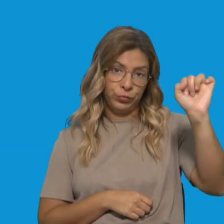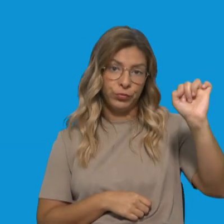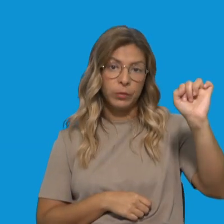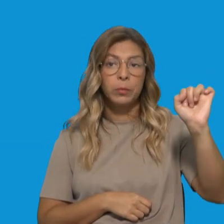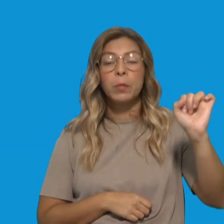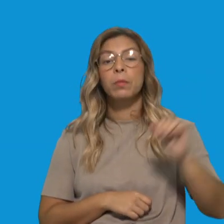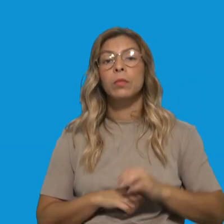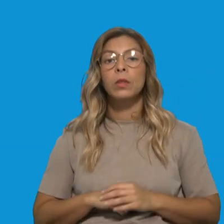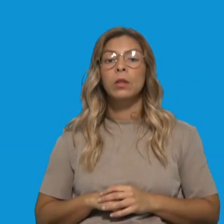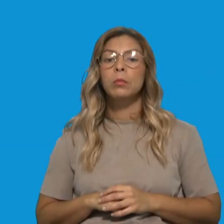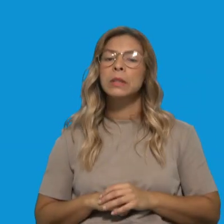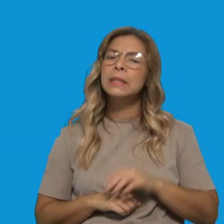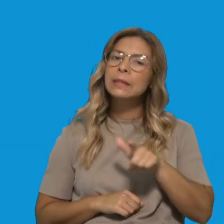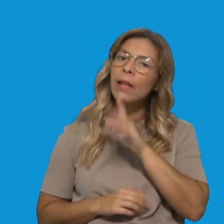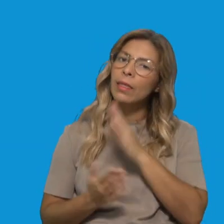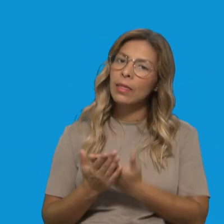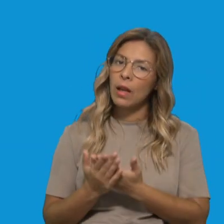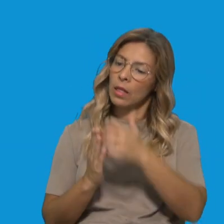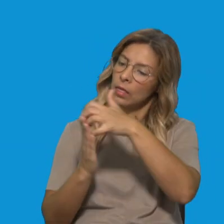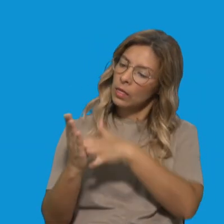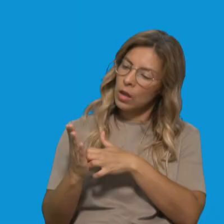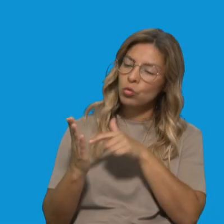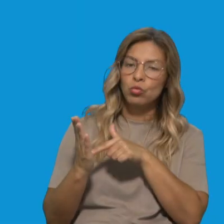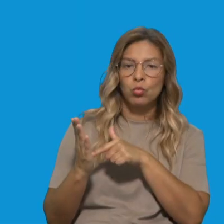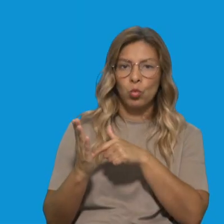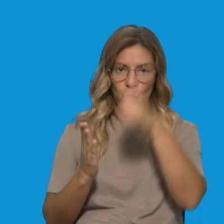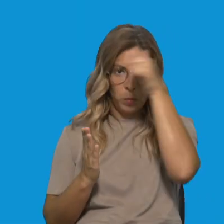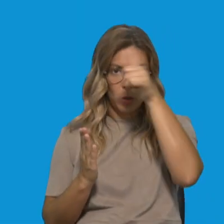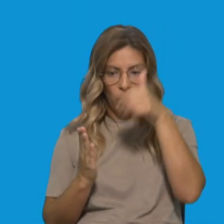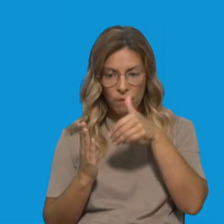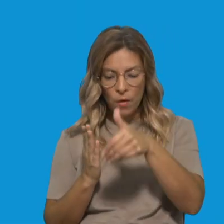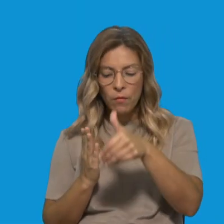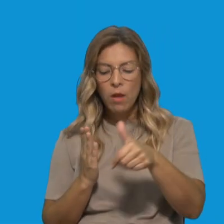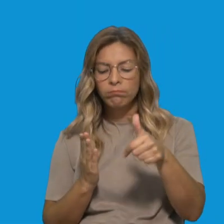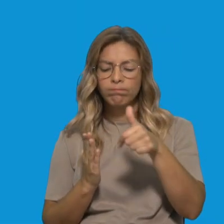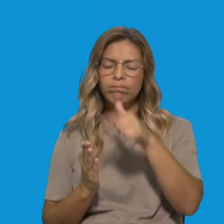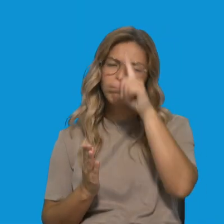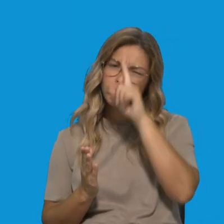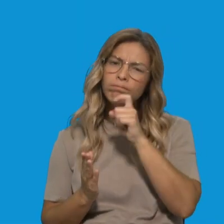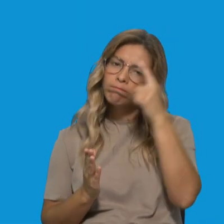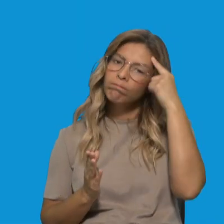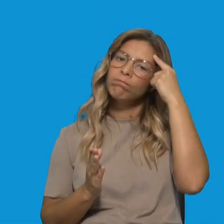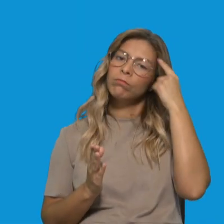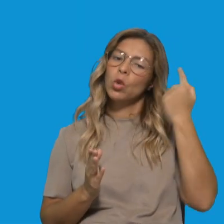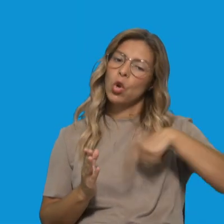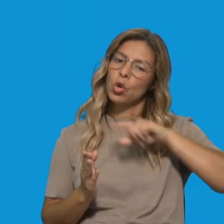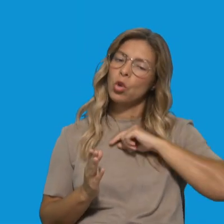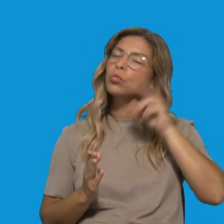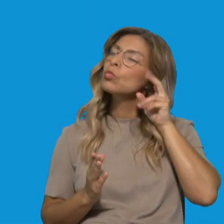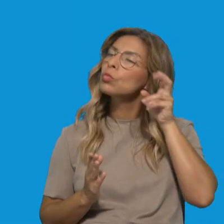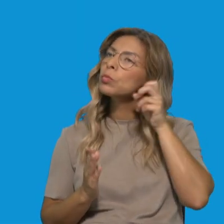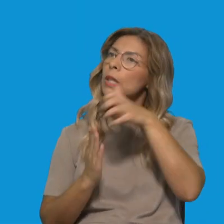forma, algo que a liturgia deste domingo nos vai revigorar ao escutarmos estes textos